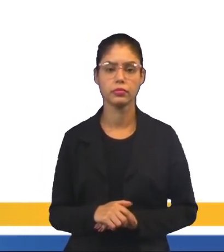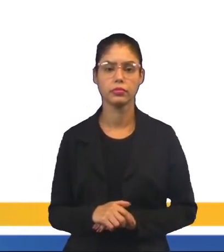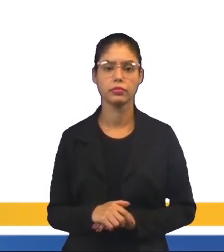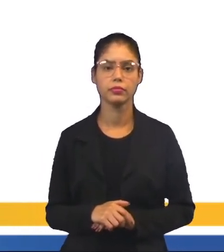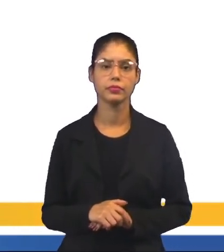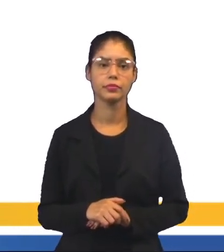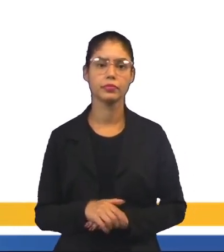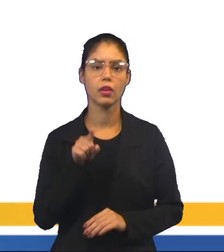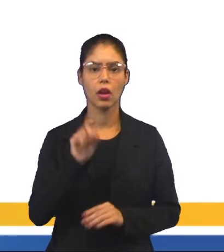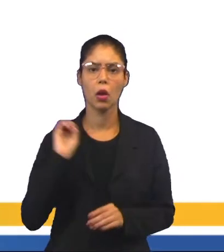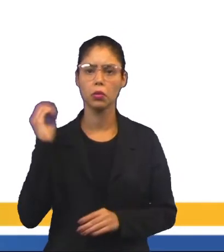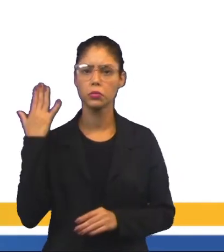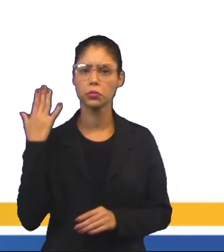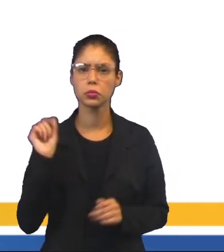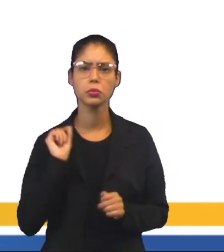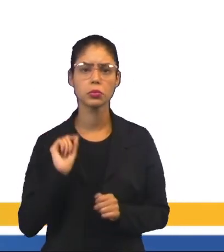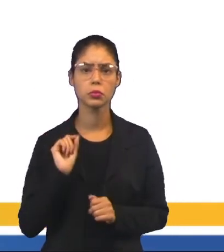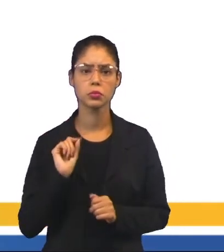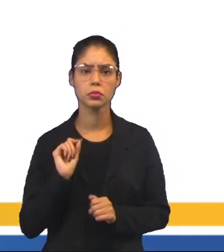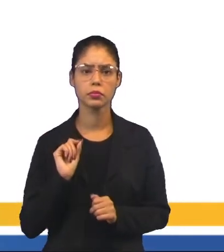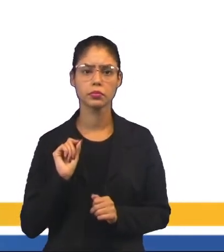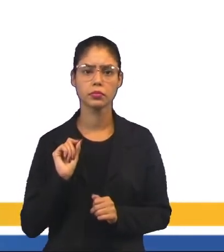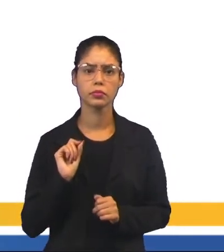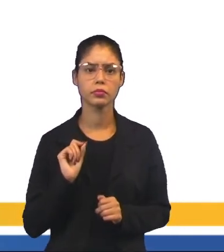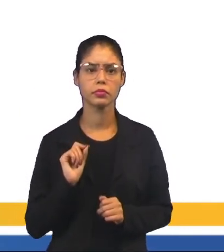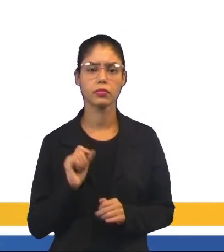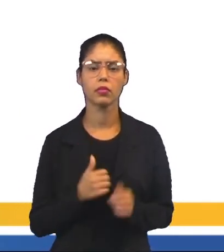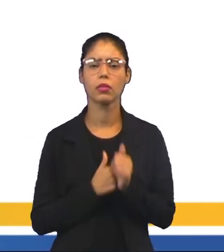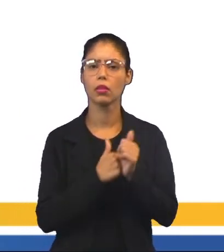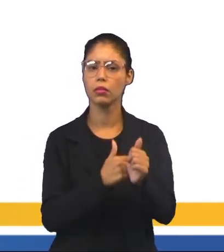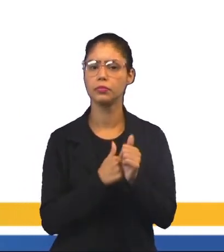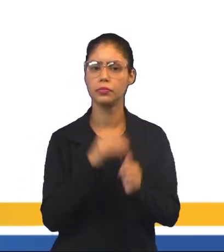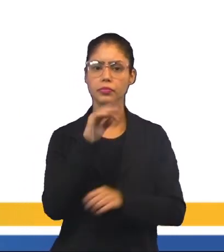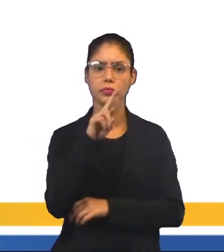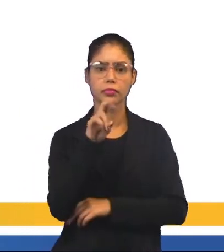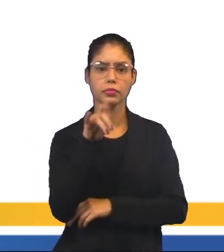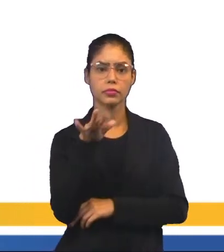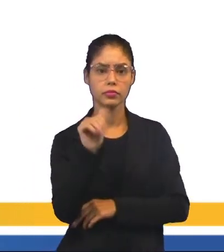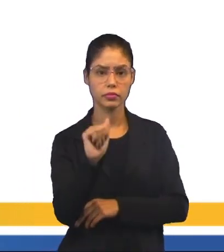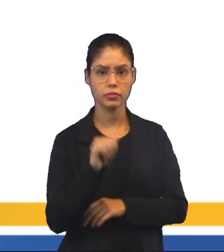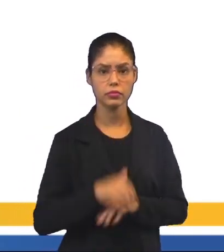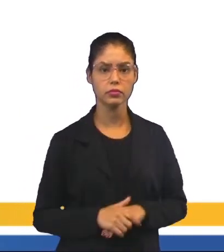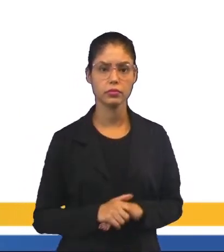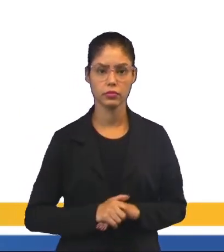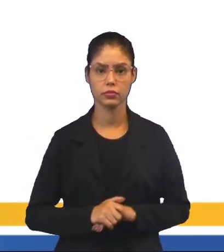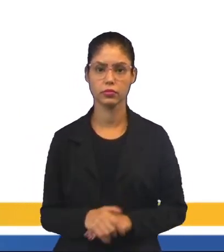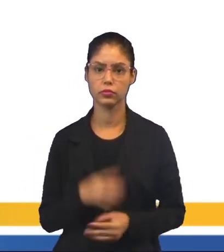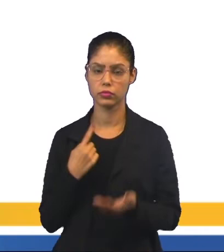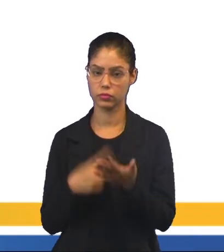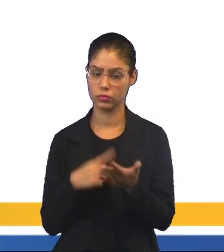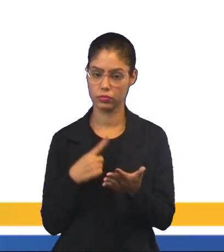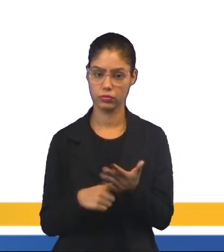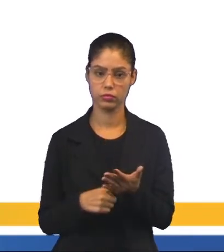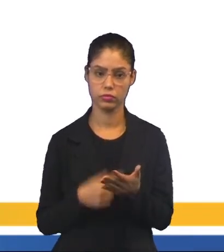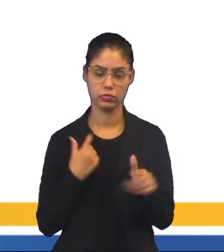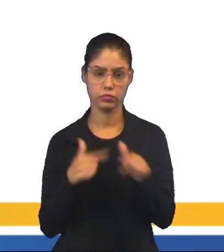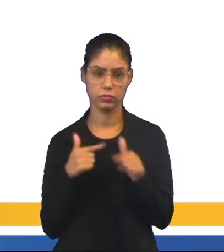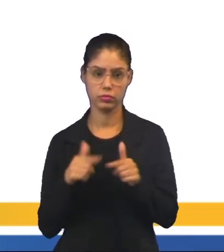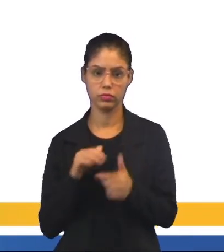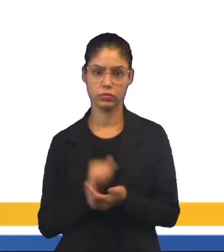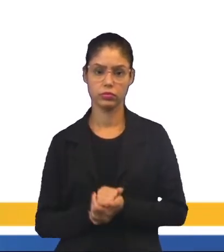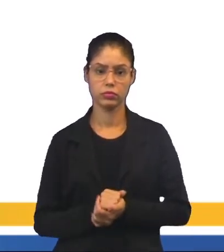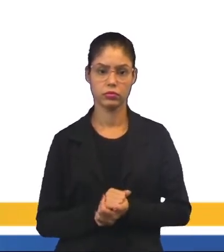Então, nesse caso aqui, nós vamos trabalhar agora com segmentos, tá? Segmentárias. Então, vamos trabalhar com